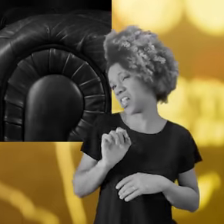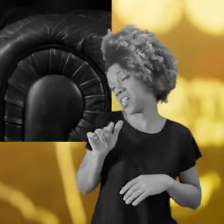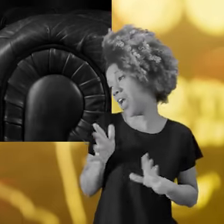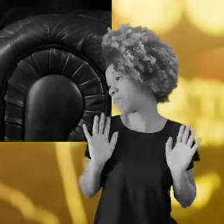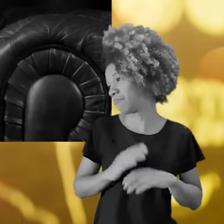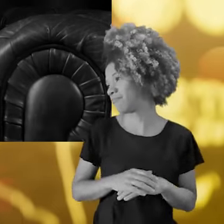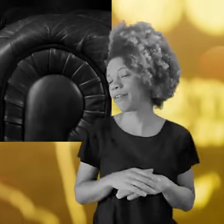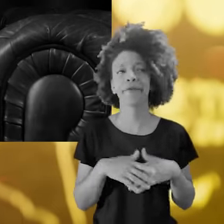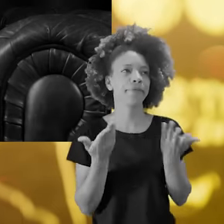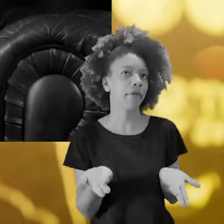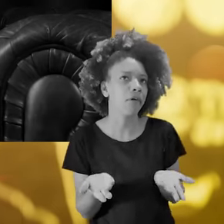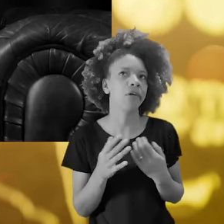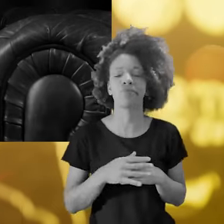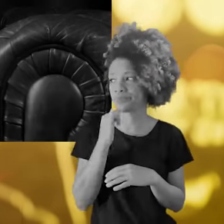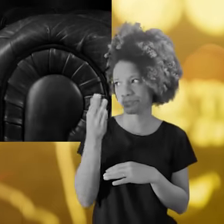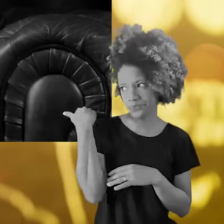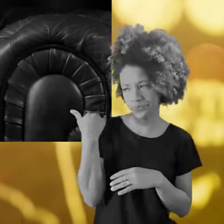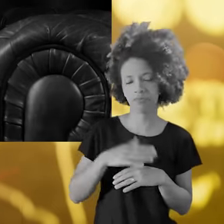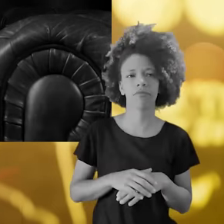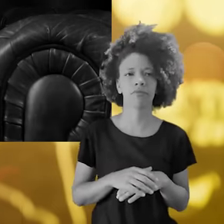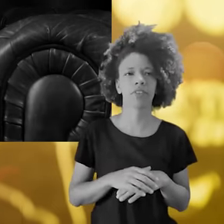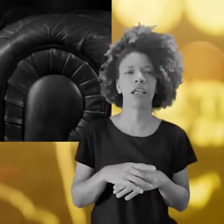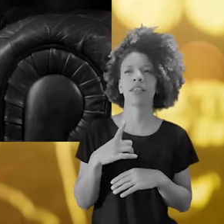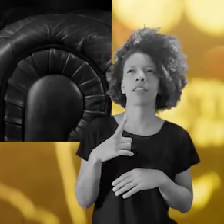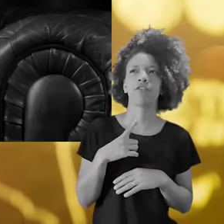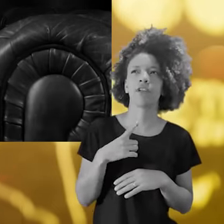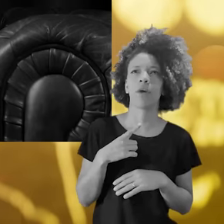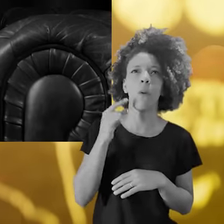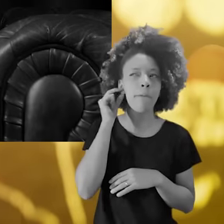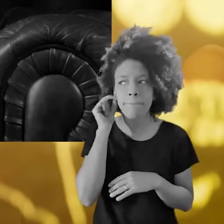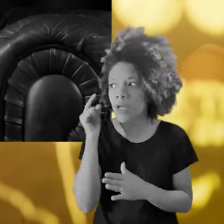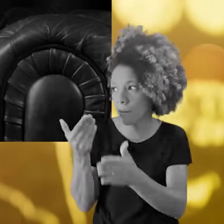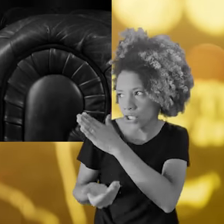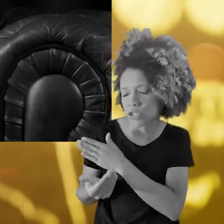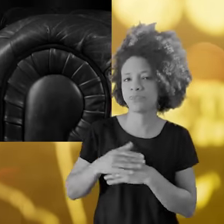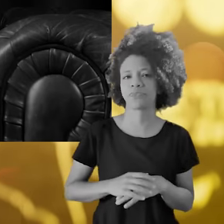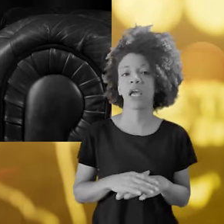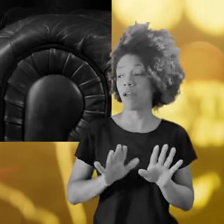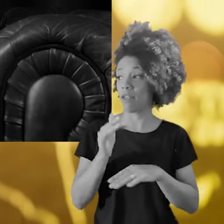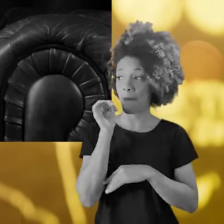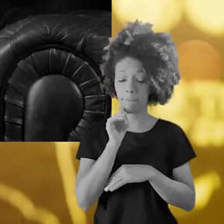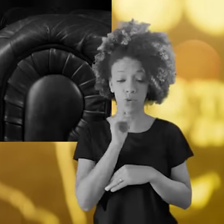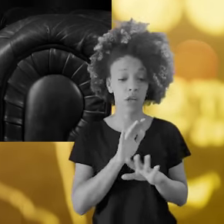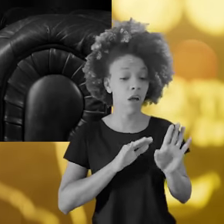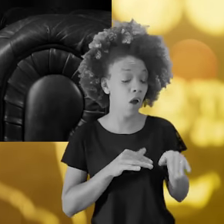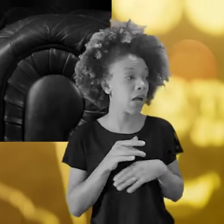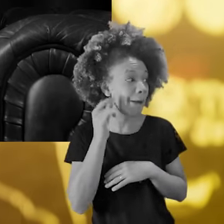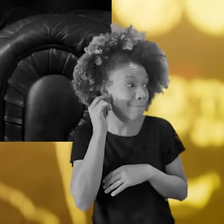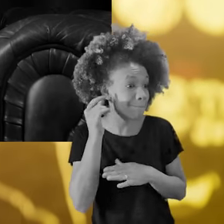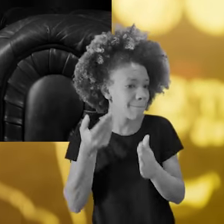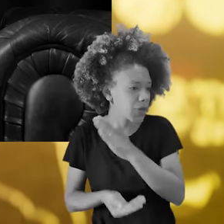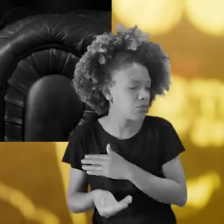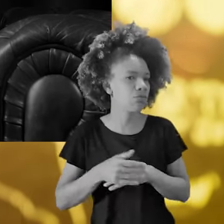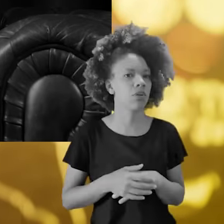né Tem muita gente que fala assim ah esse dia eu peguei perdeu brinco aí a moça falou assim eu peguei e falei olha